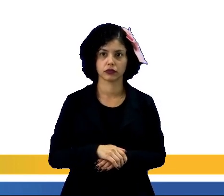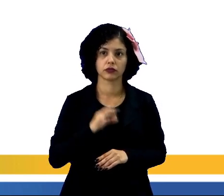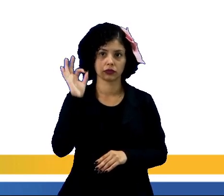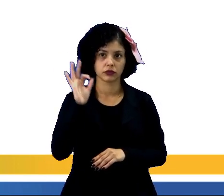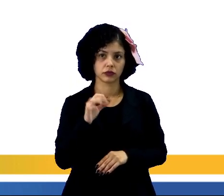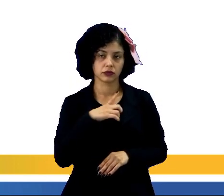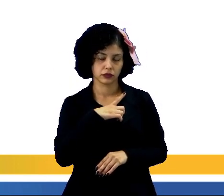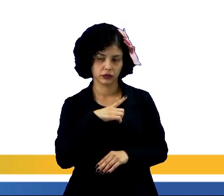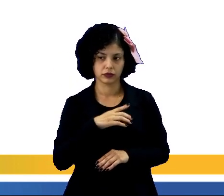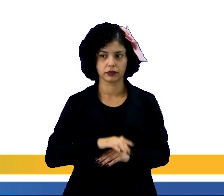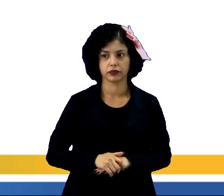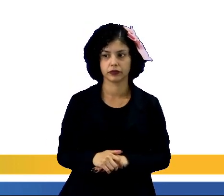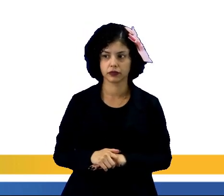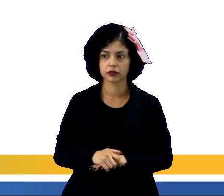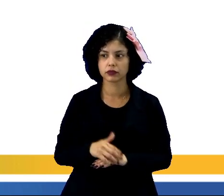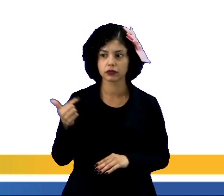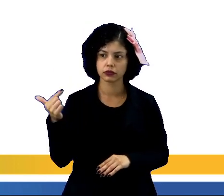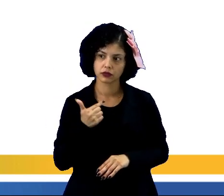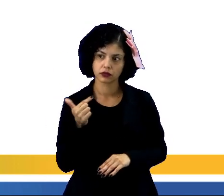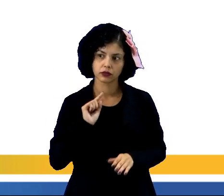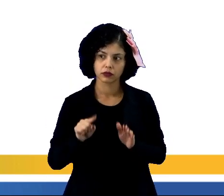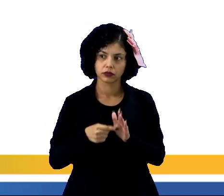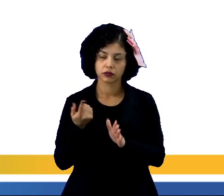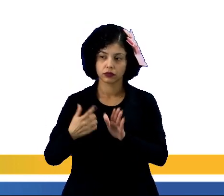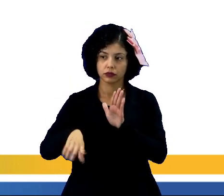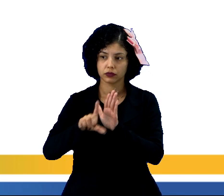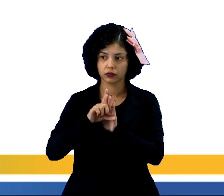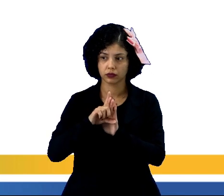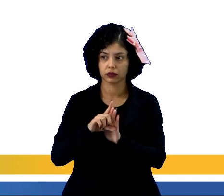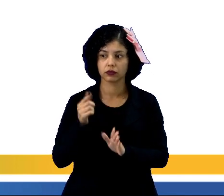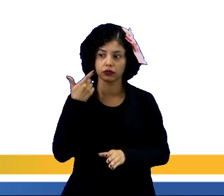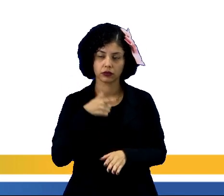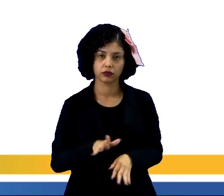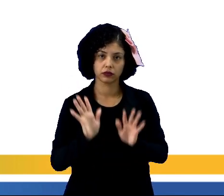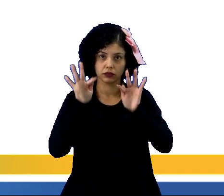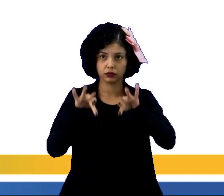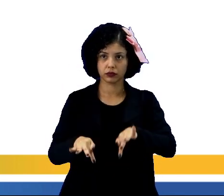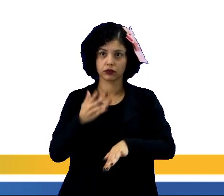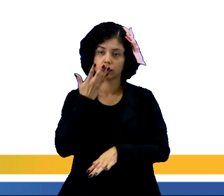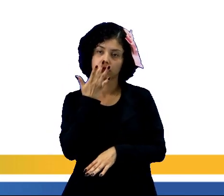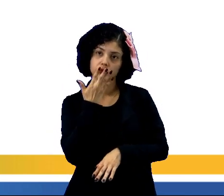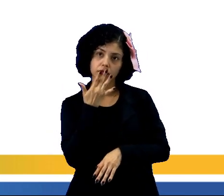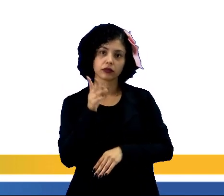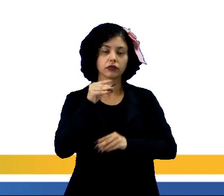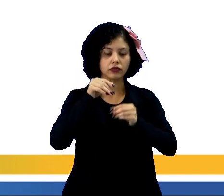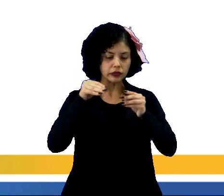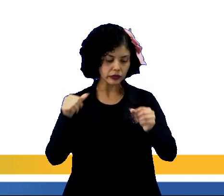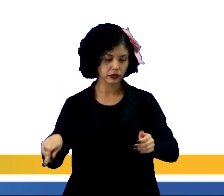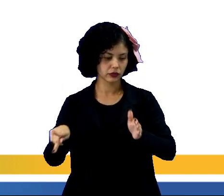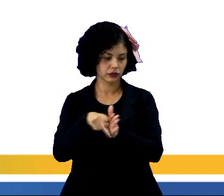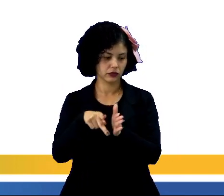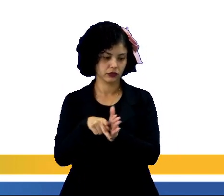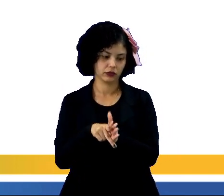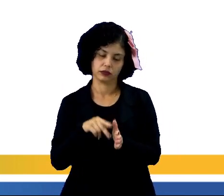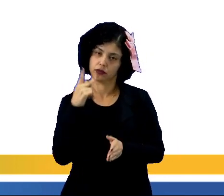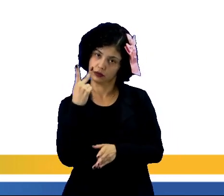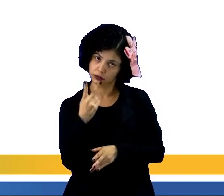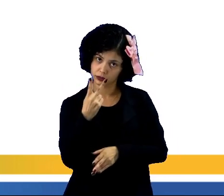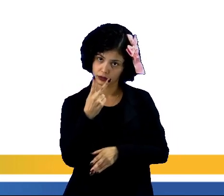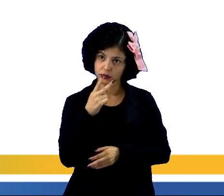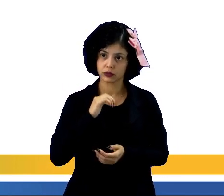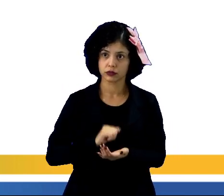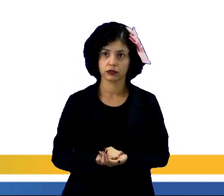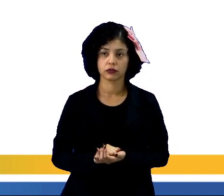obteve. E segundo a sua primeira lei, ele concluiu que a cor das sementes era determinada por um par de